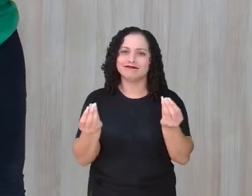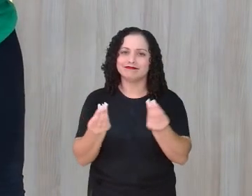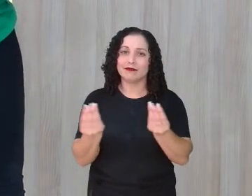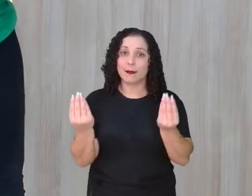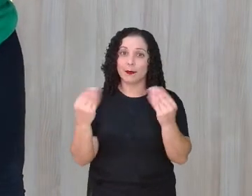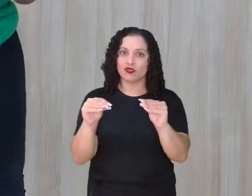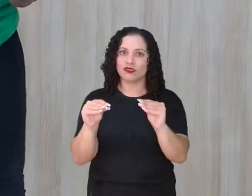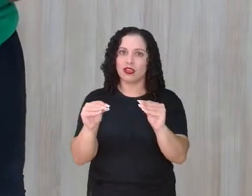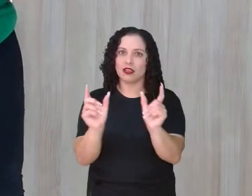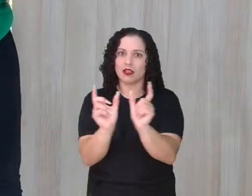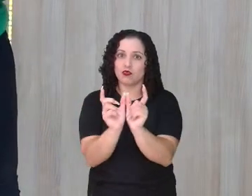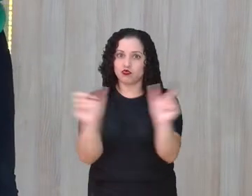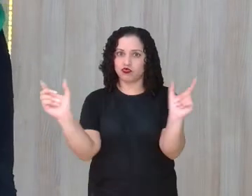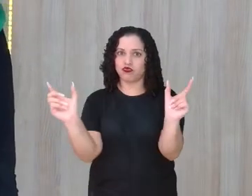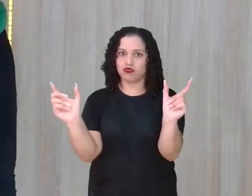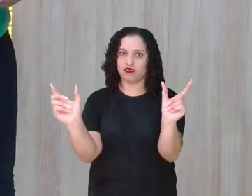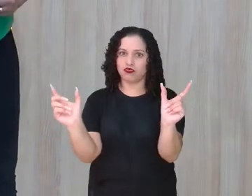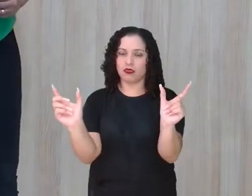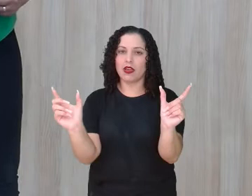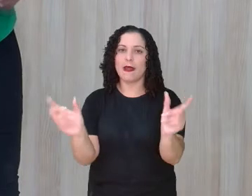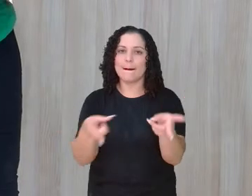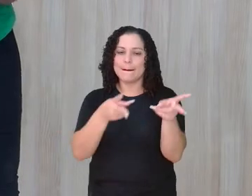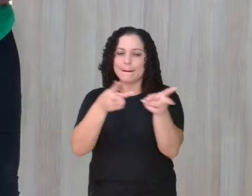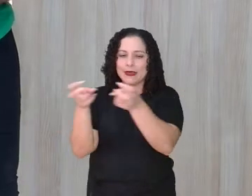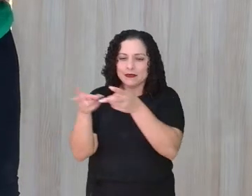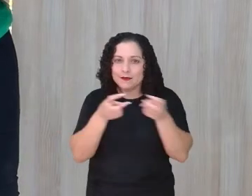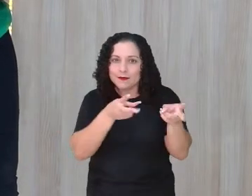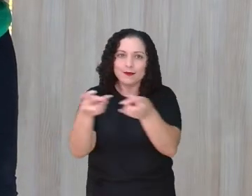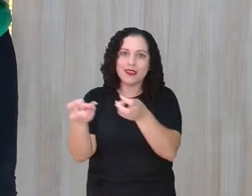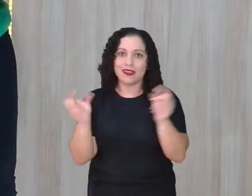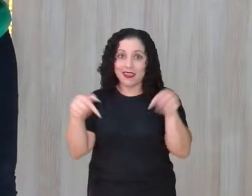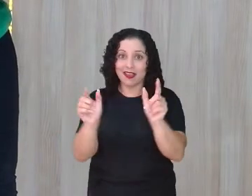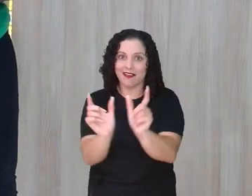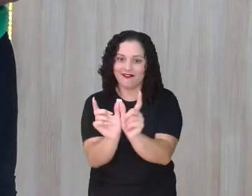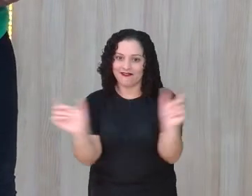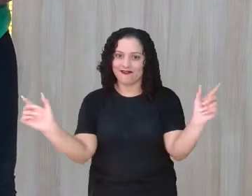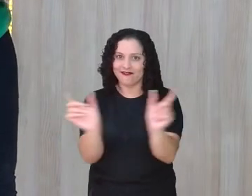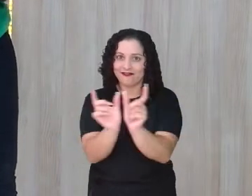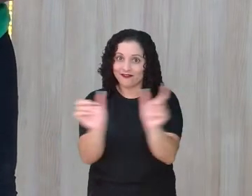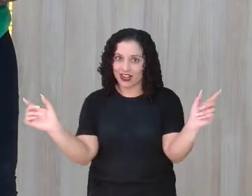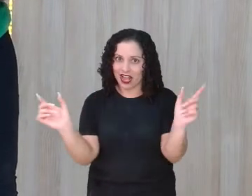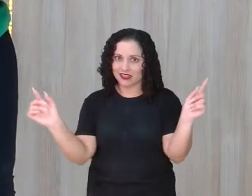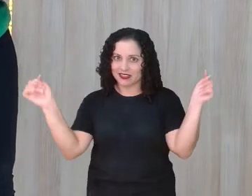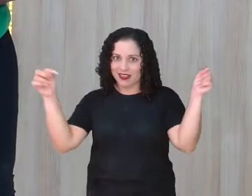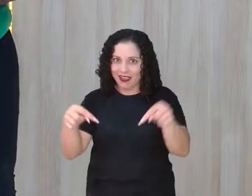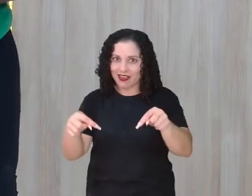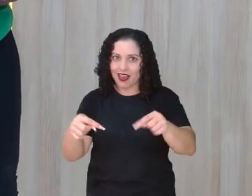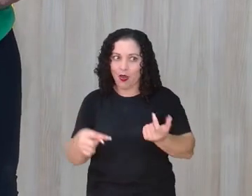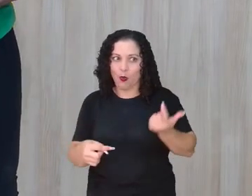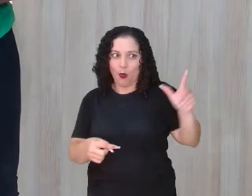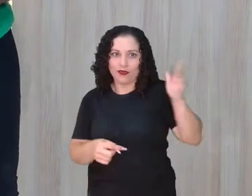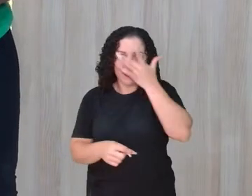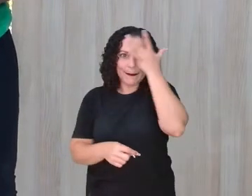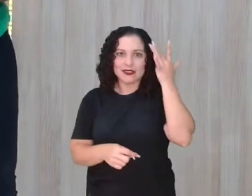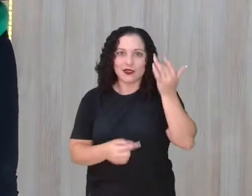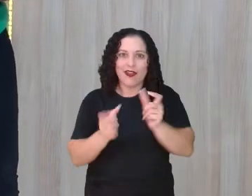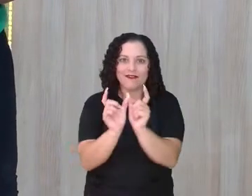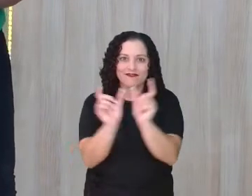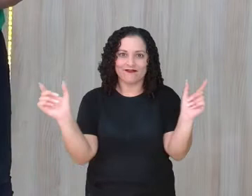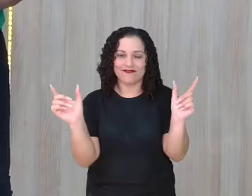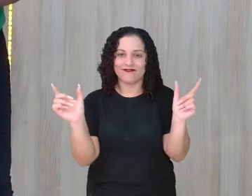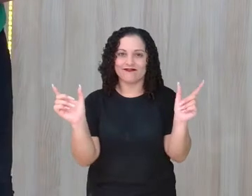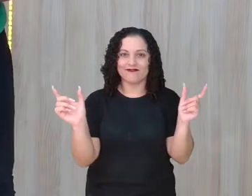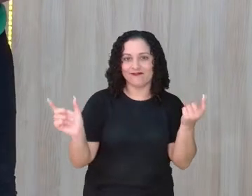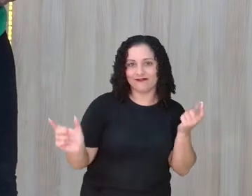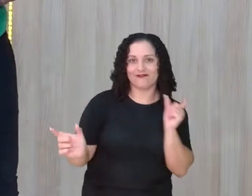colocar em destaque alguma coisa, ou mostrar que aquela frase não foi dita por quem está escrevendo, ou seja, é uma